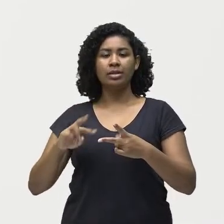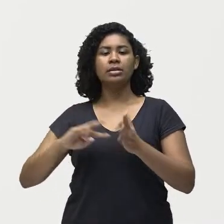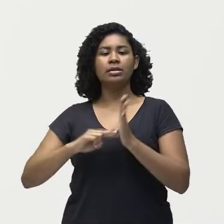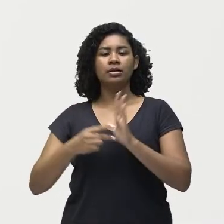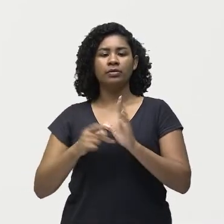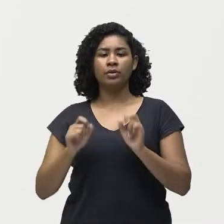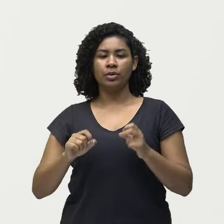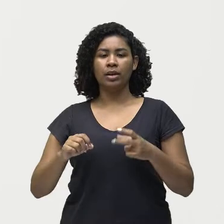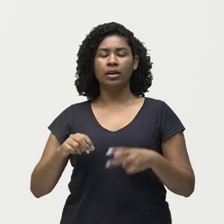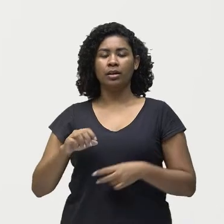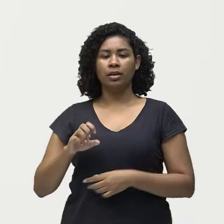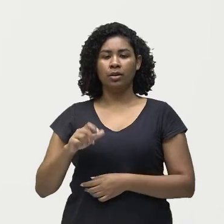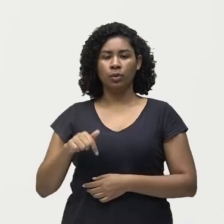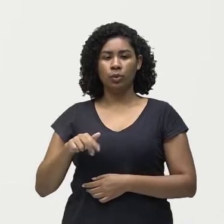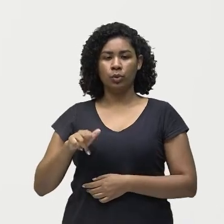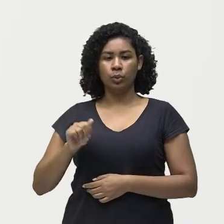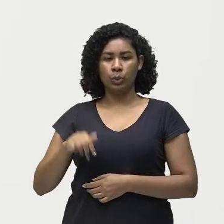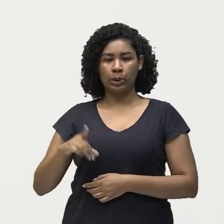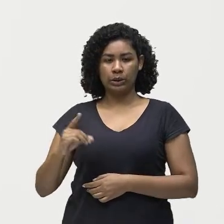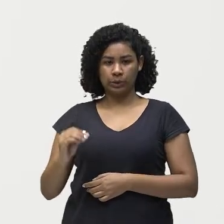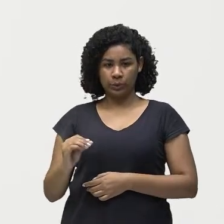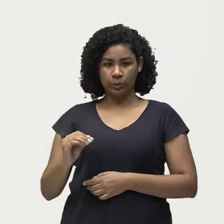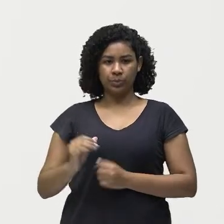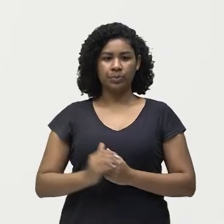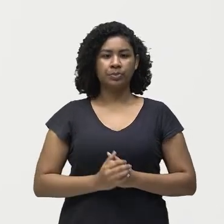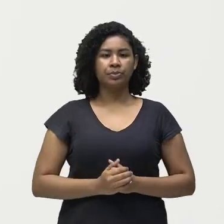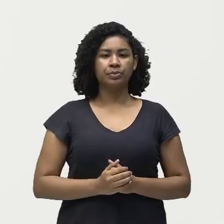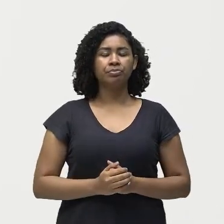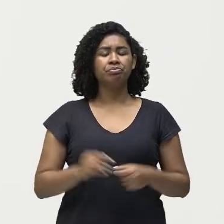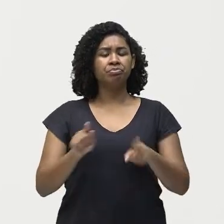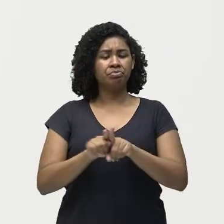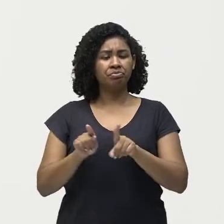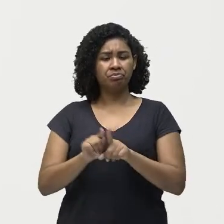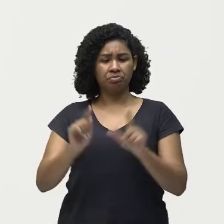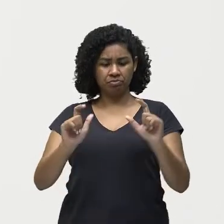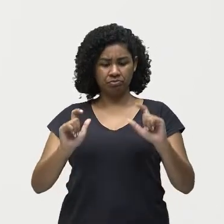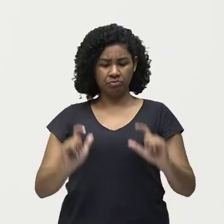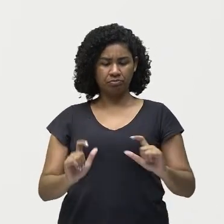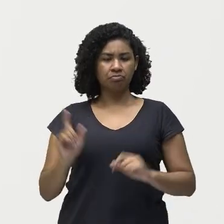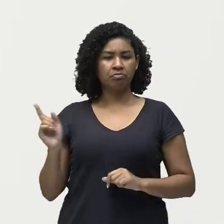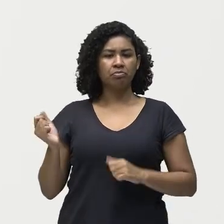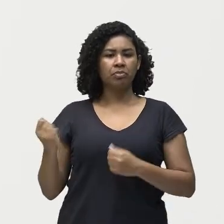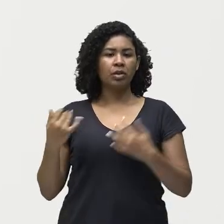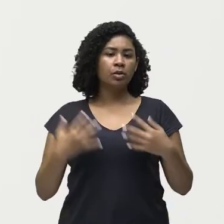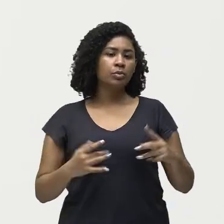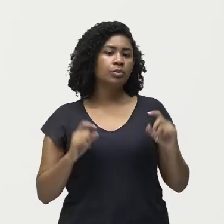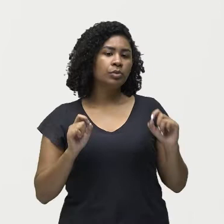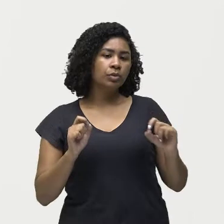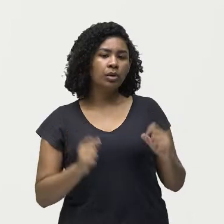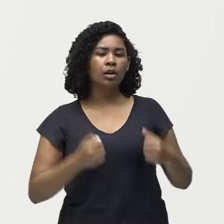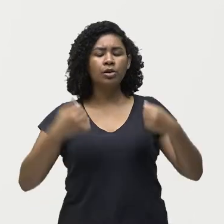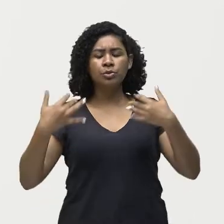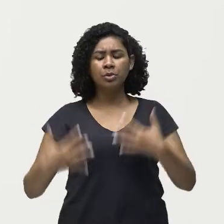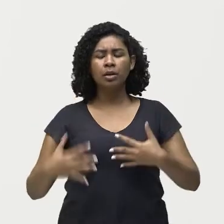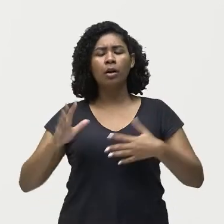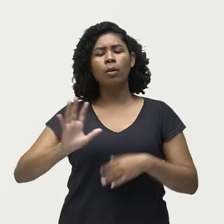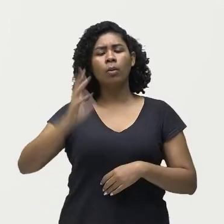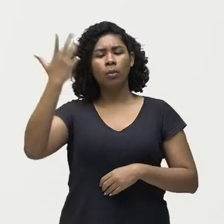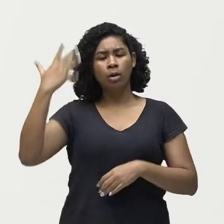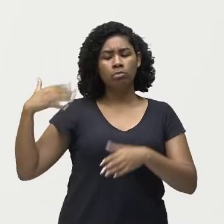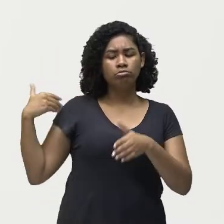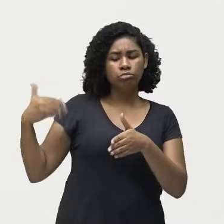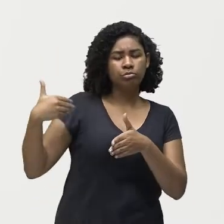fazer a descrição de um fato ou contar uma sequência de eventos. Então, esses são os três